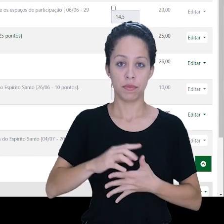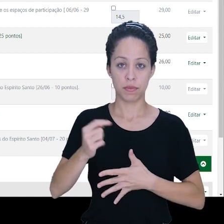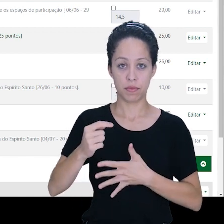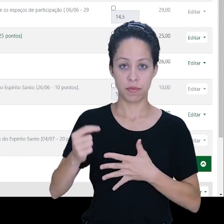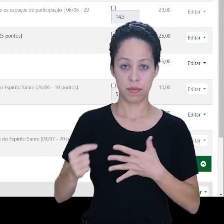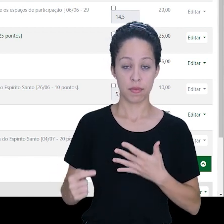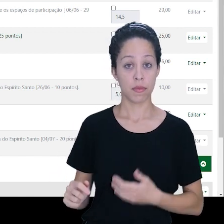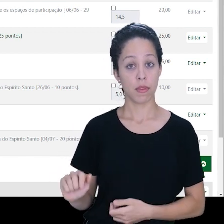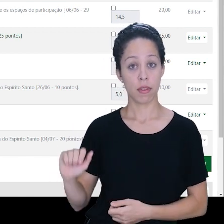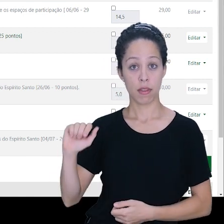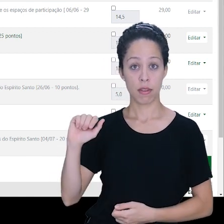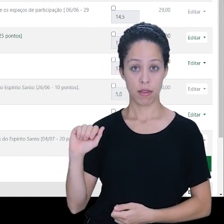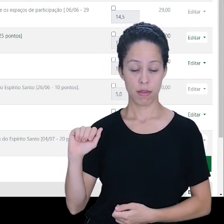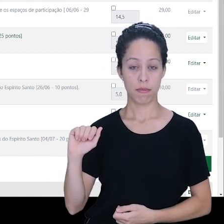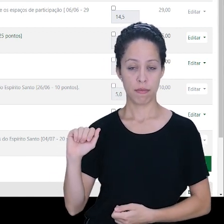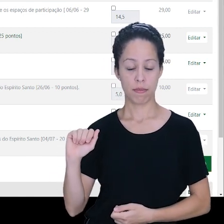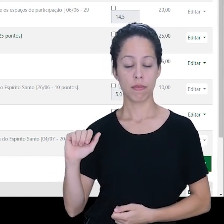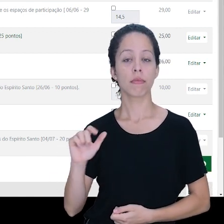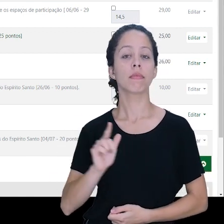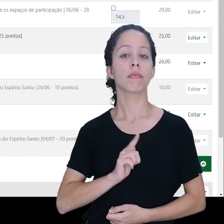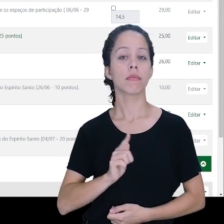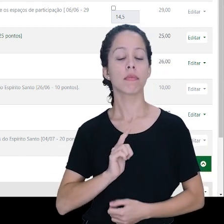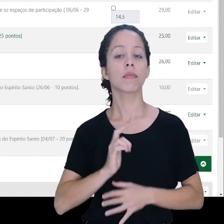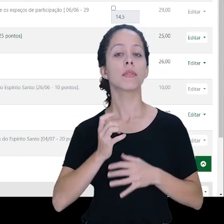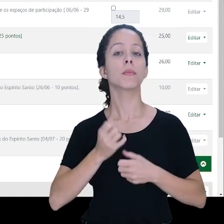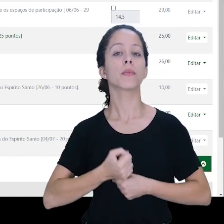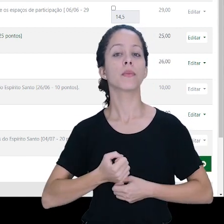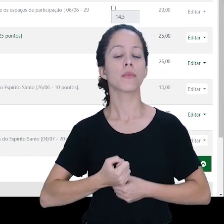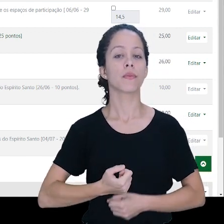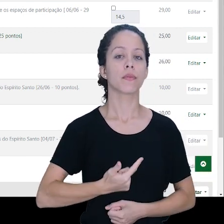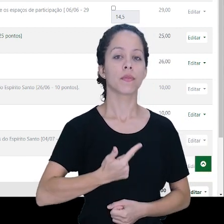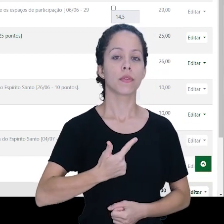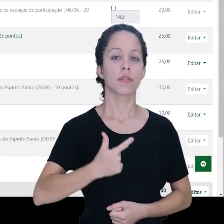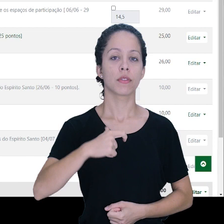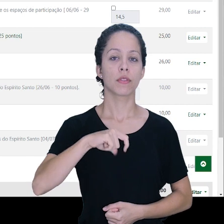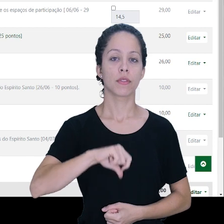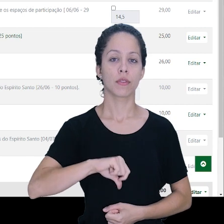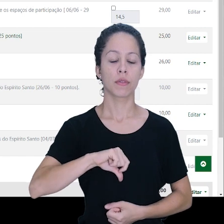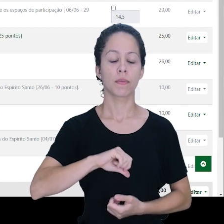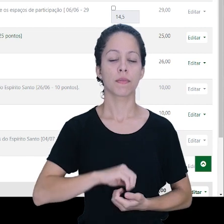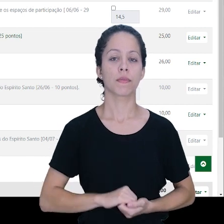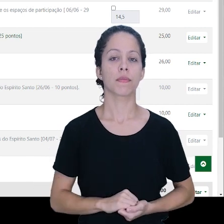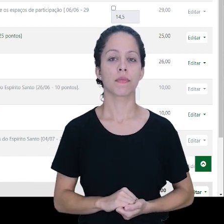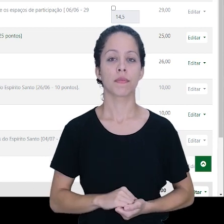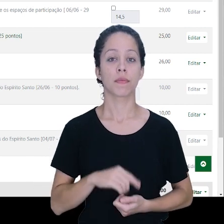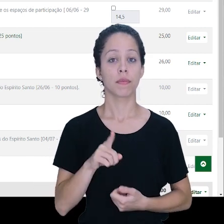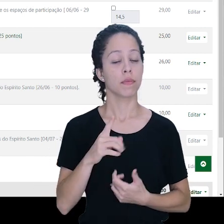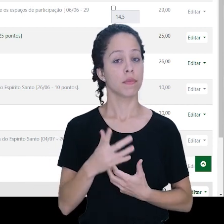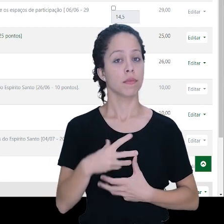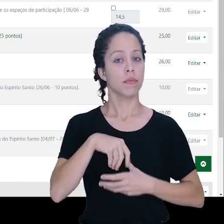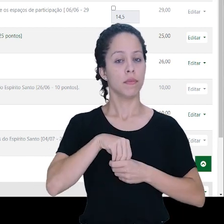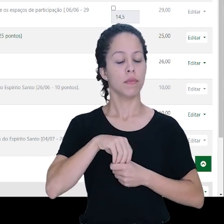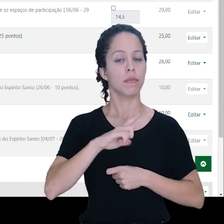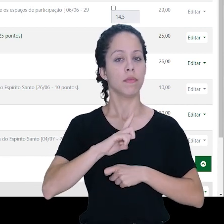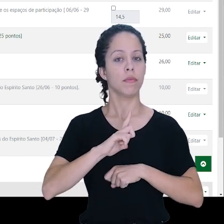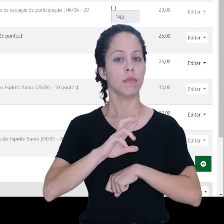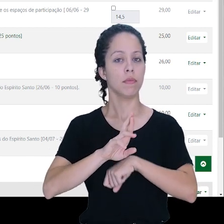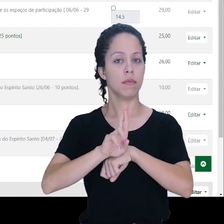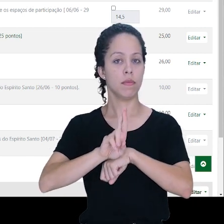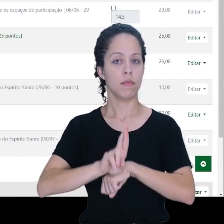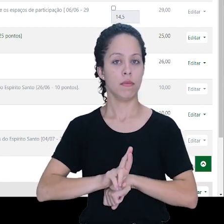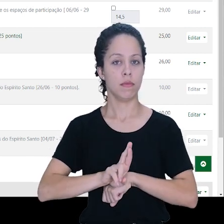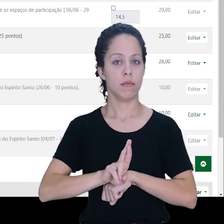Essas atividades a elas somam 29 pontos tá certo aqui tem temos